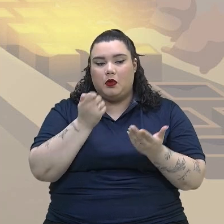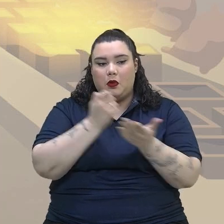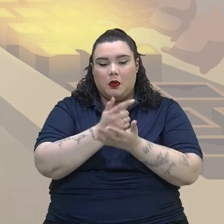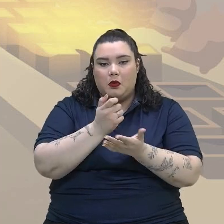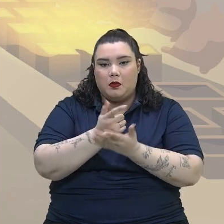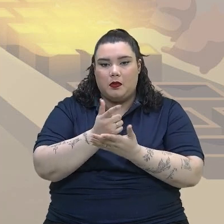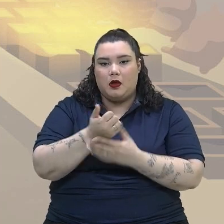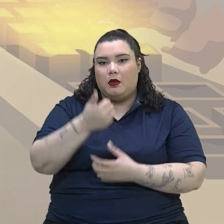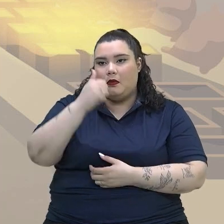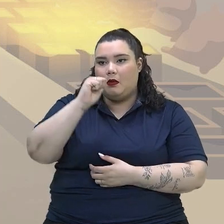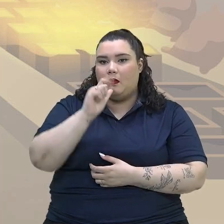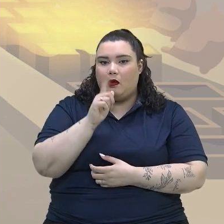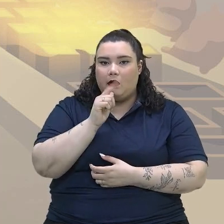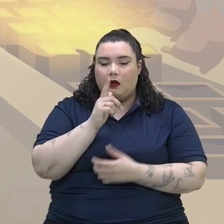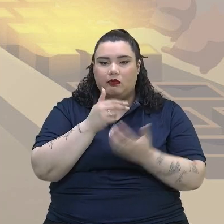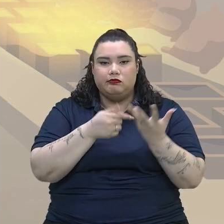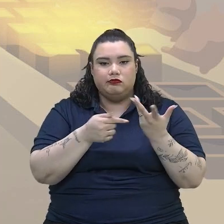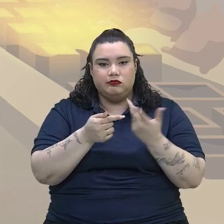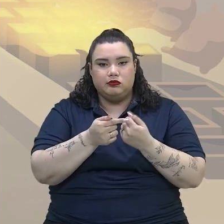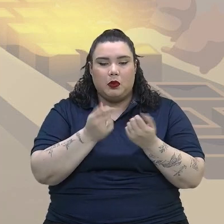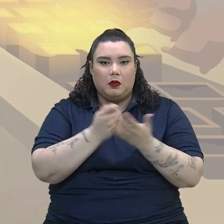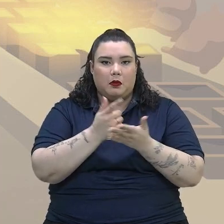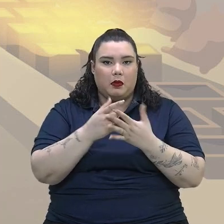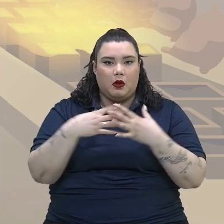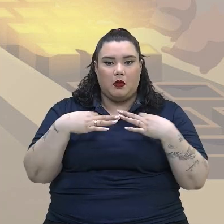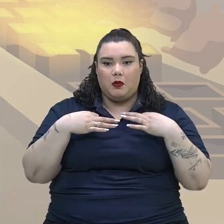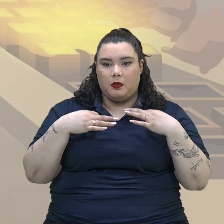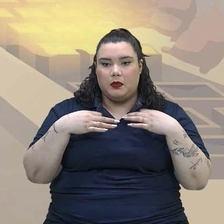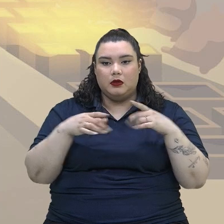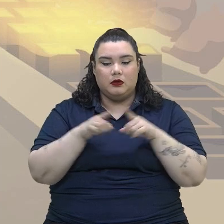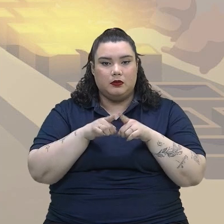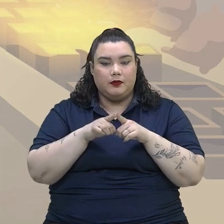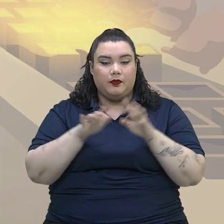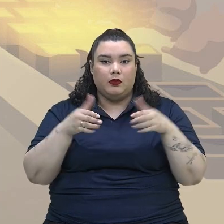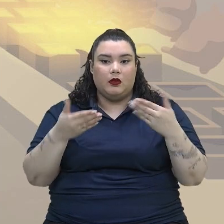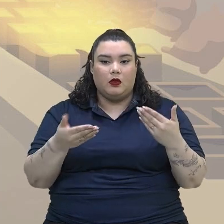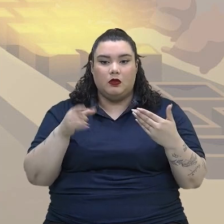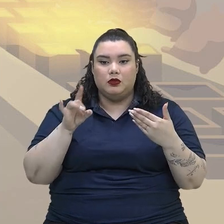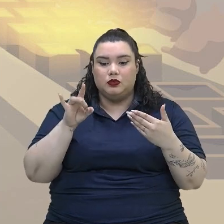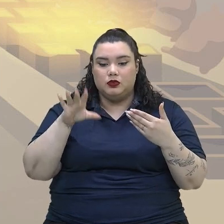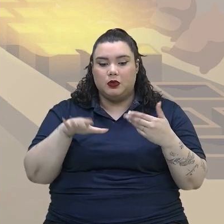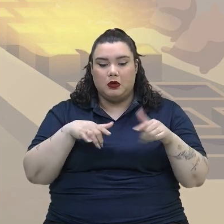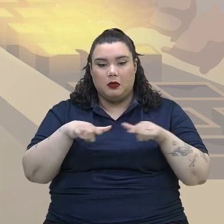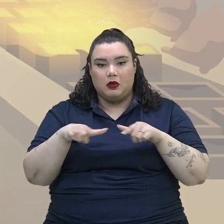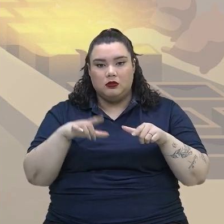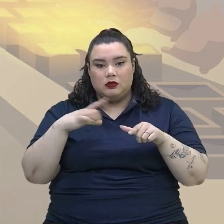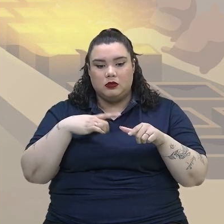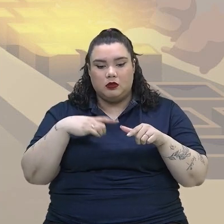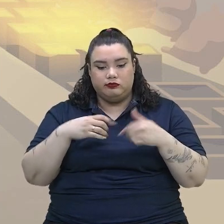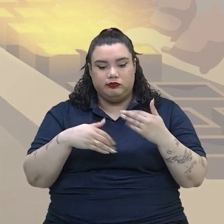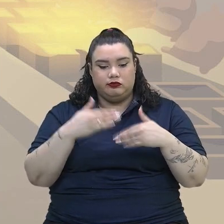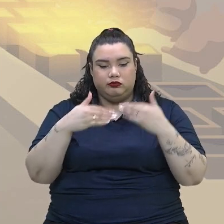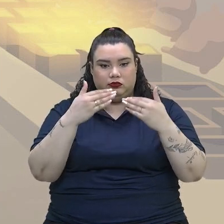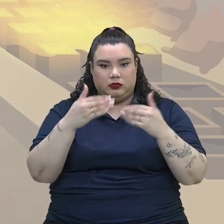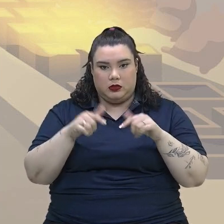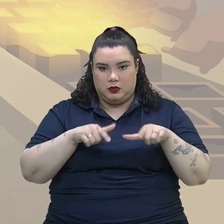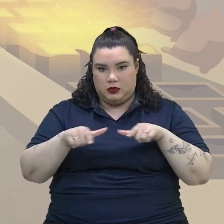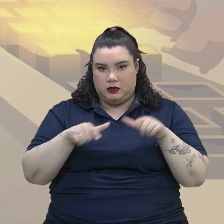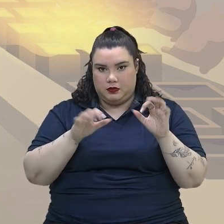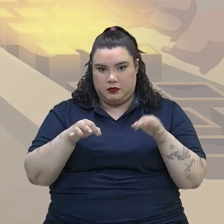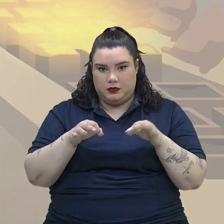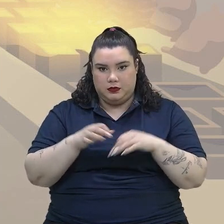comprar, né, comprar roupa. Então, o trabalhador, no trabalho, ele vai apenas se reproduzir enquanto trabalhador,